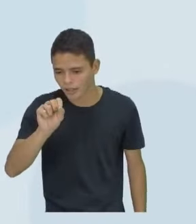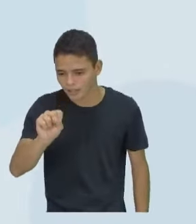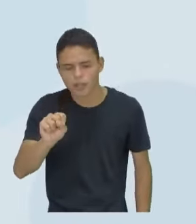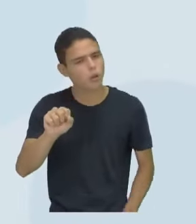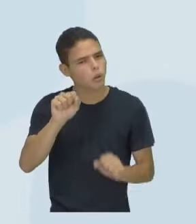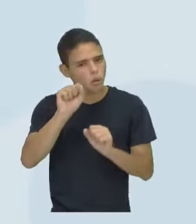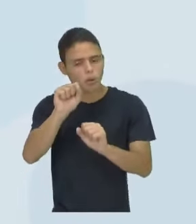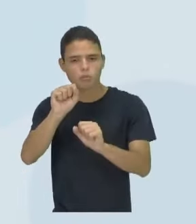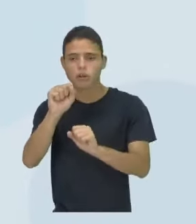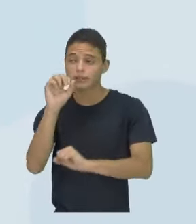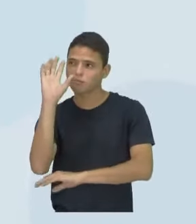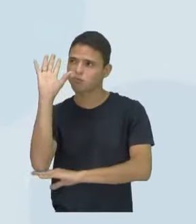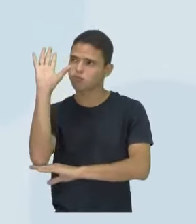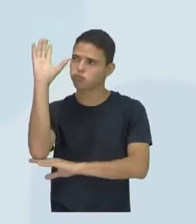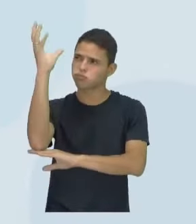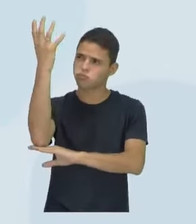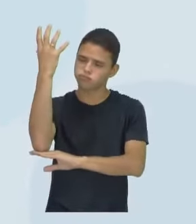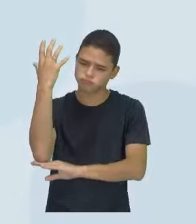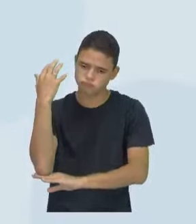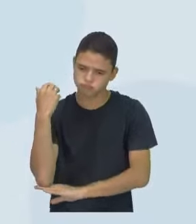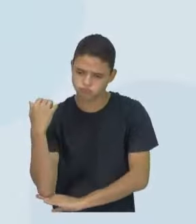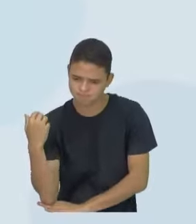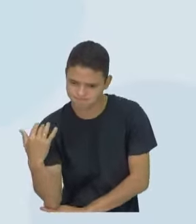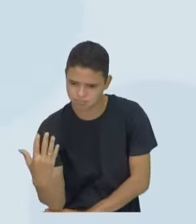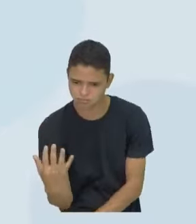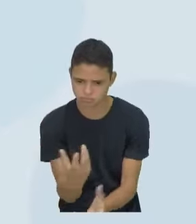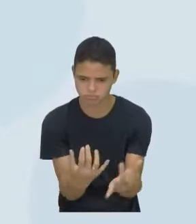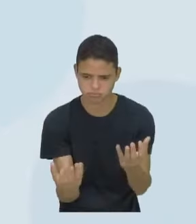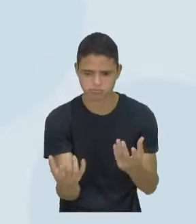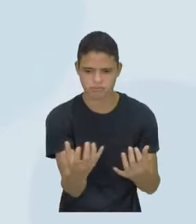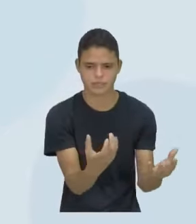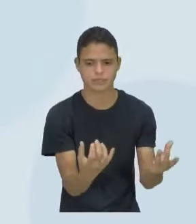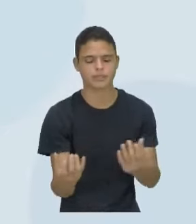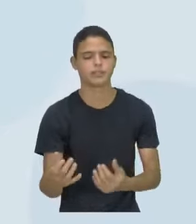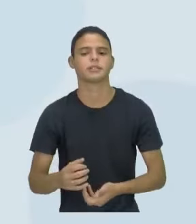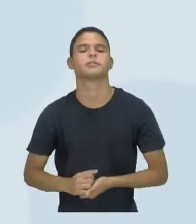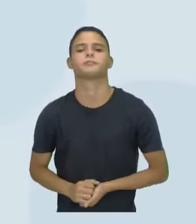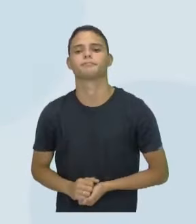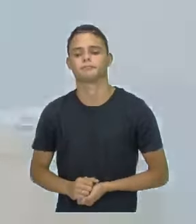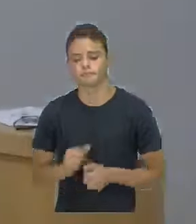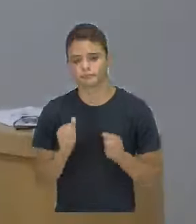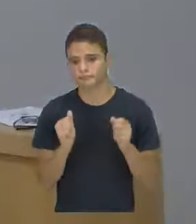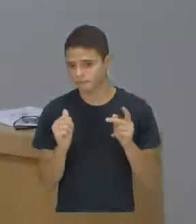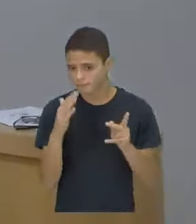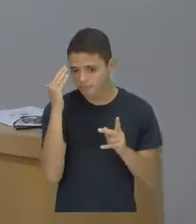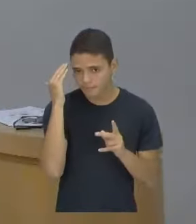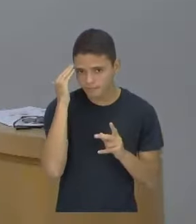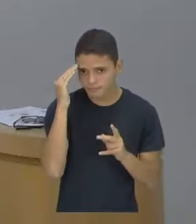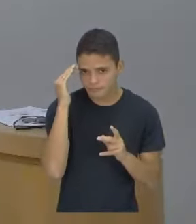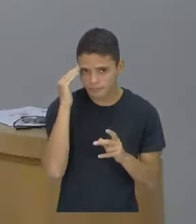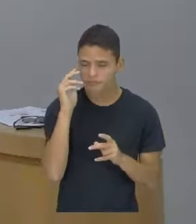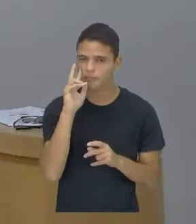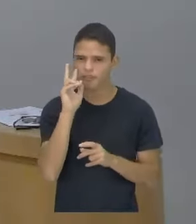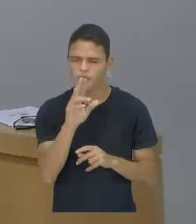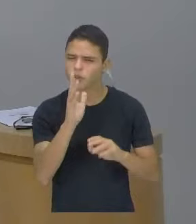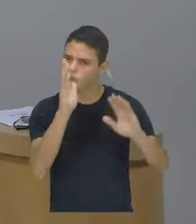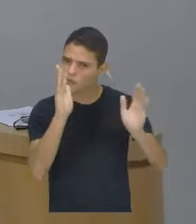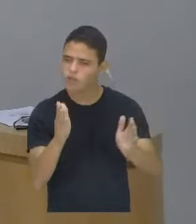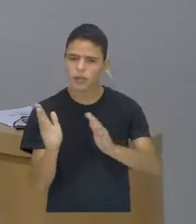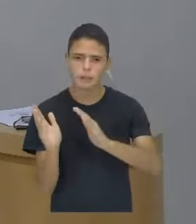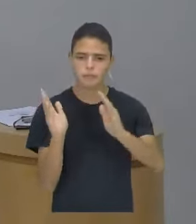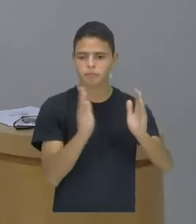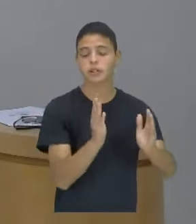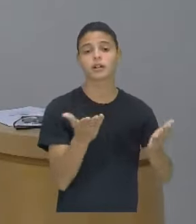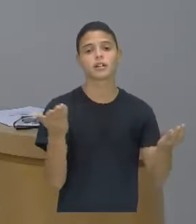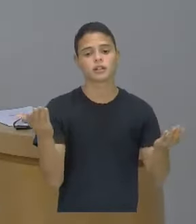existe árvores altas. E o forest fire realmente é em uma floresta, tá? Tudo bem? Então, vimos essa parte aí do vídeo. E